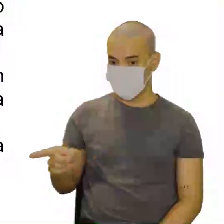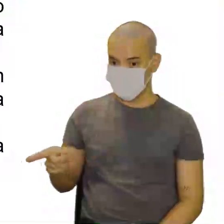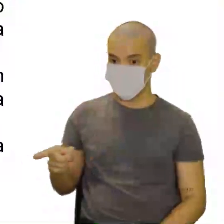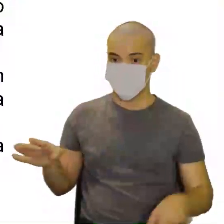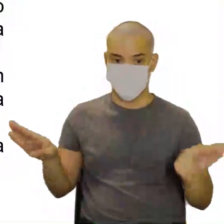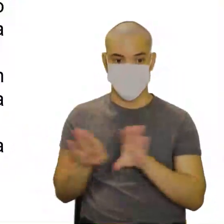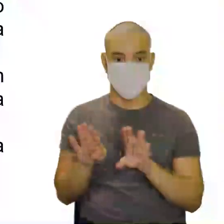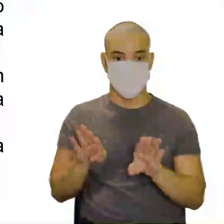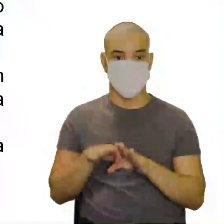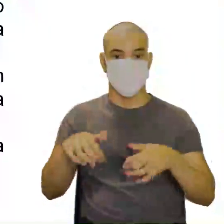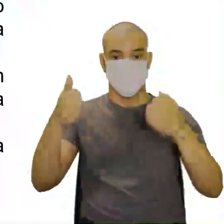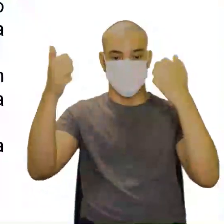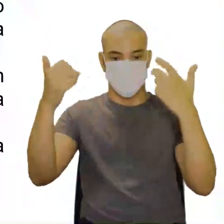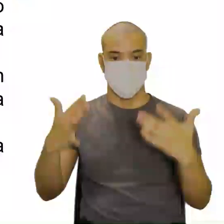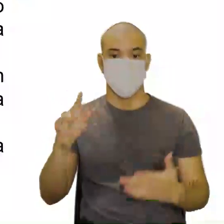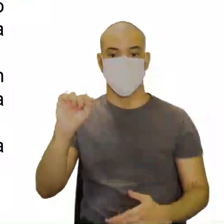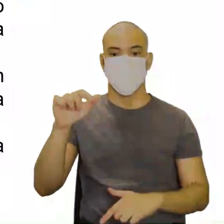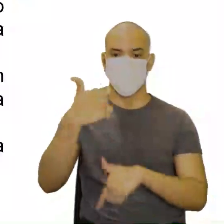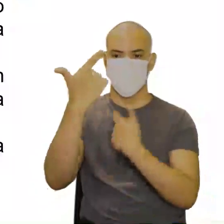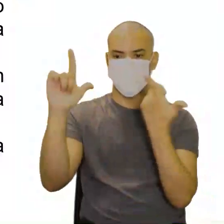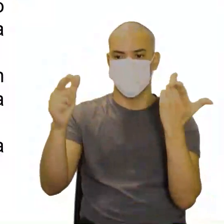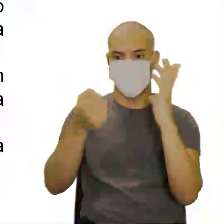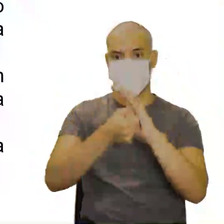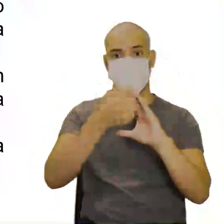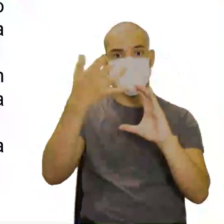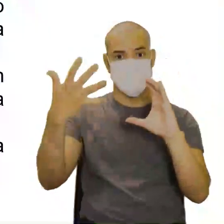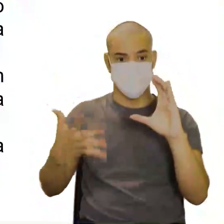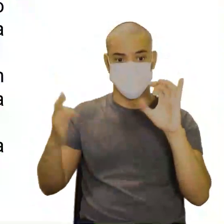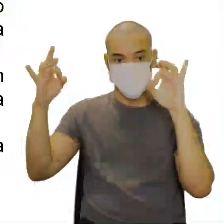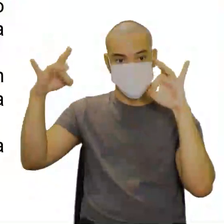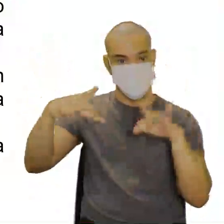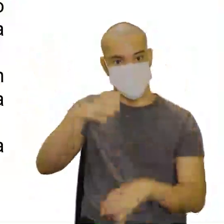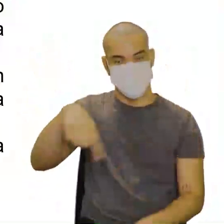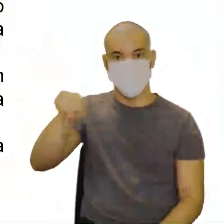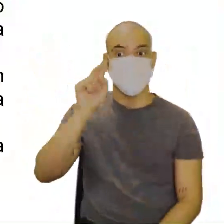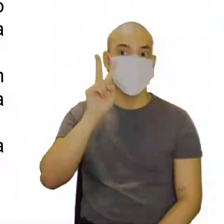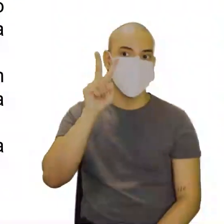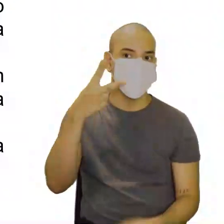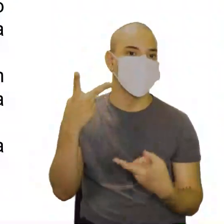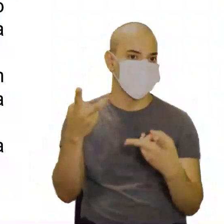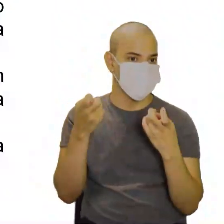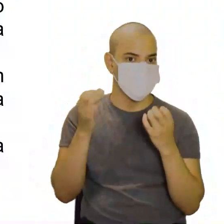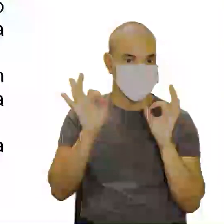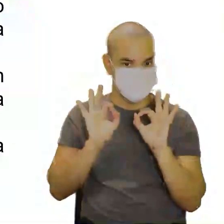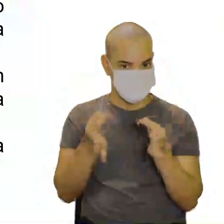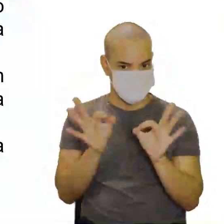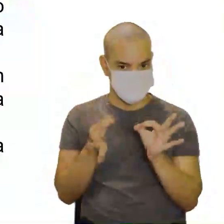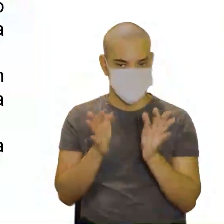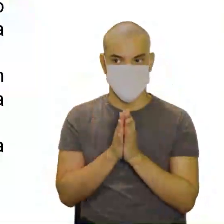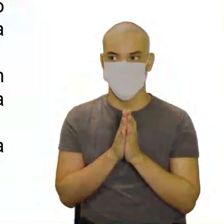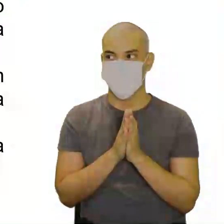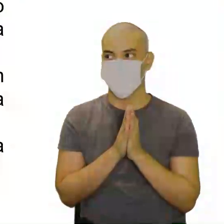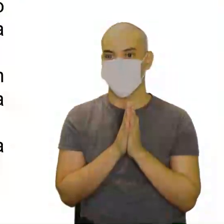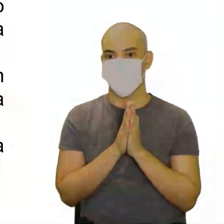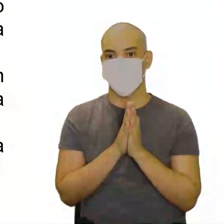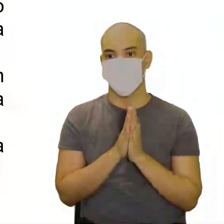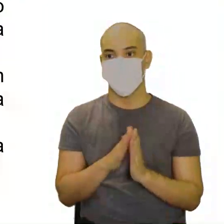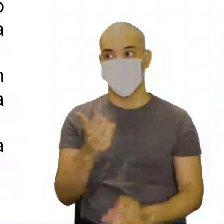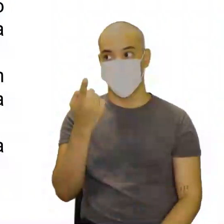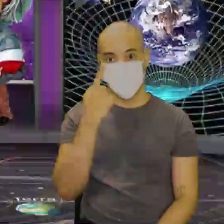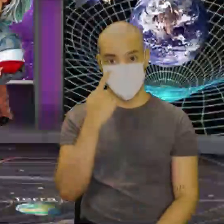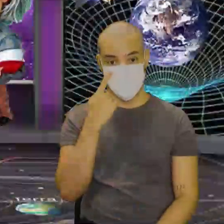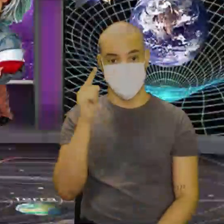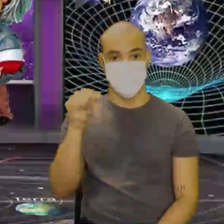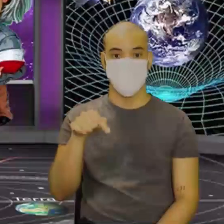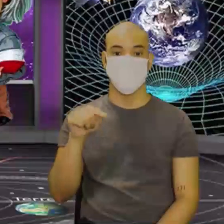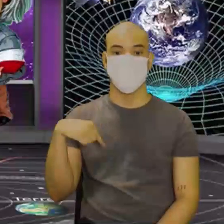falando de outras características, eu deixei aí para vocês, pessoal, ok? Fechou? Galerinha, olha só, essas